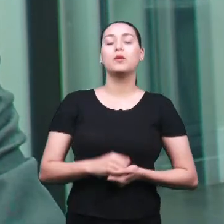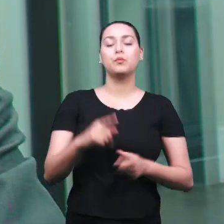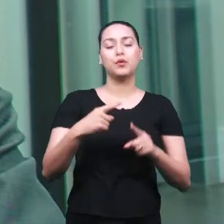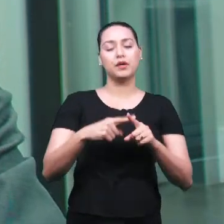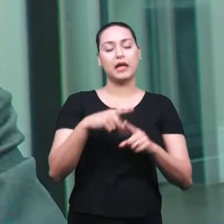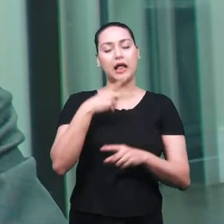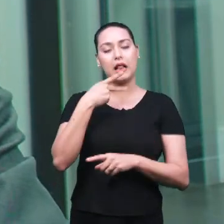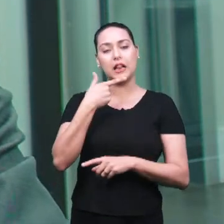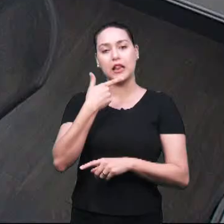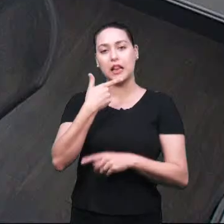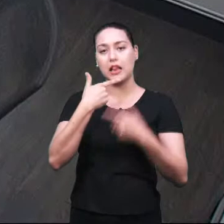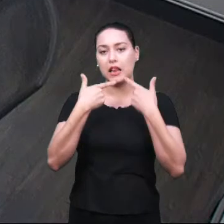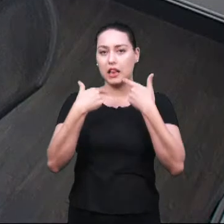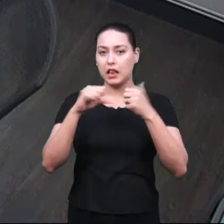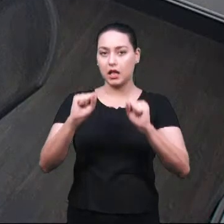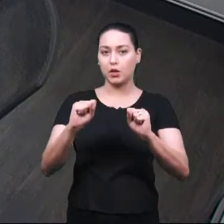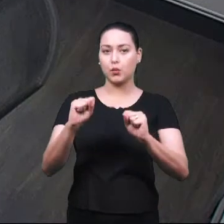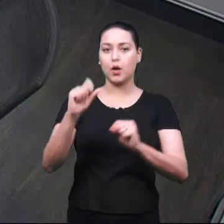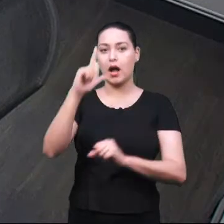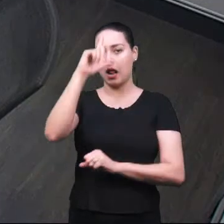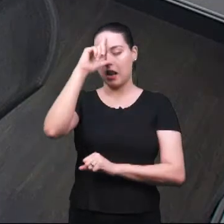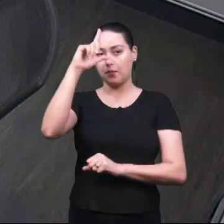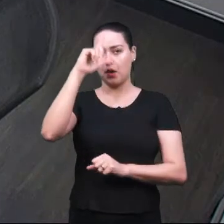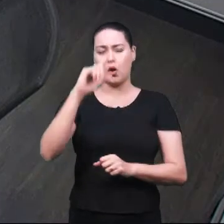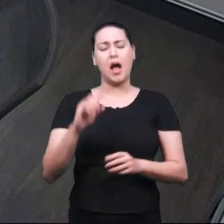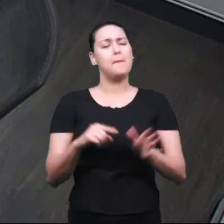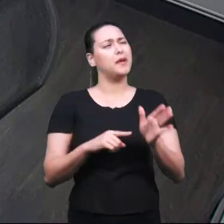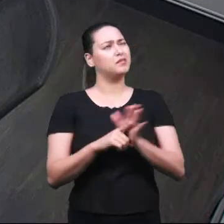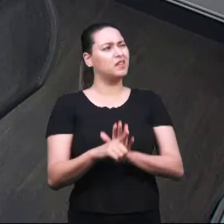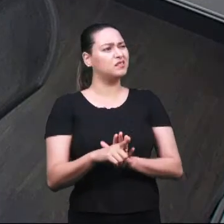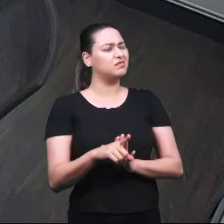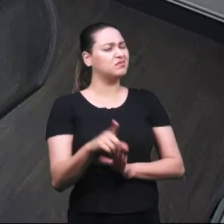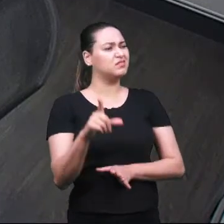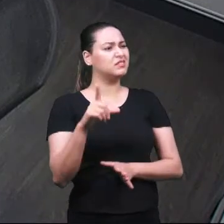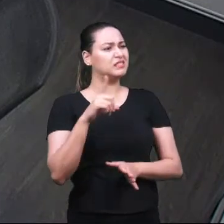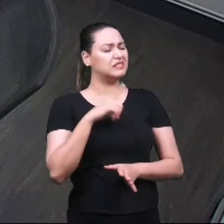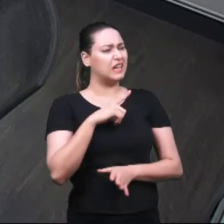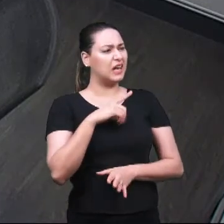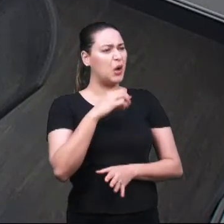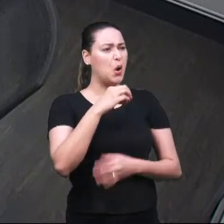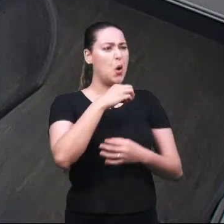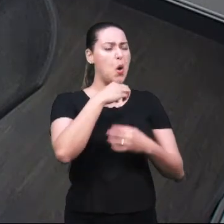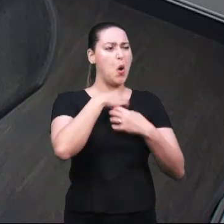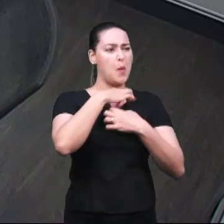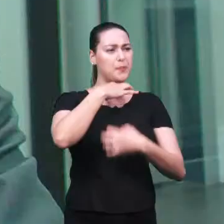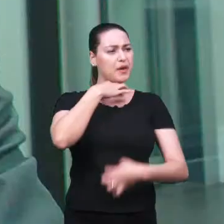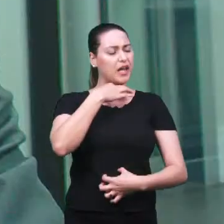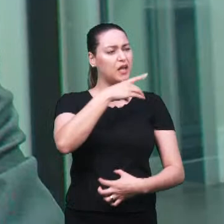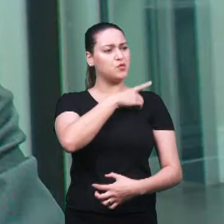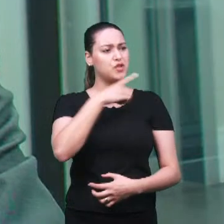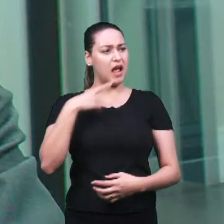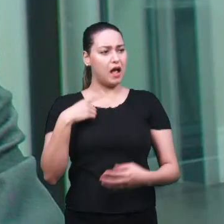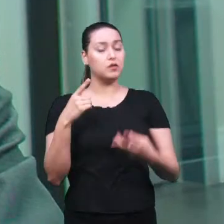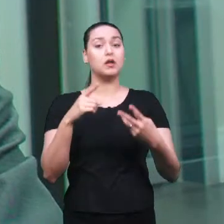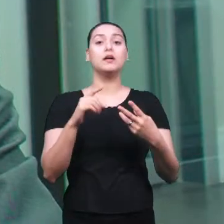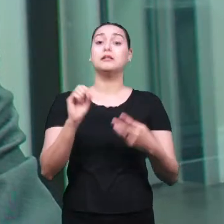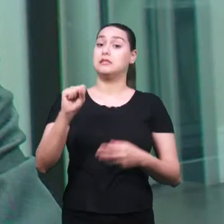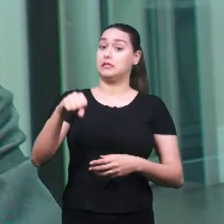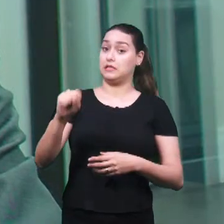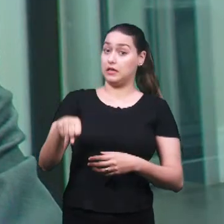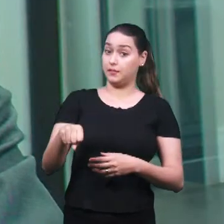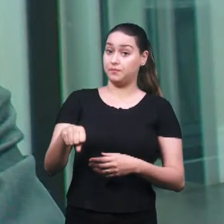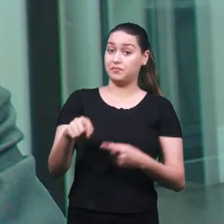alemão. Lá tem obreiros, diáconos? Na Suíça nós temos um diácono e temos